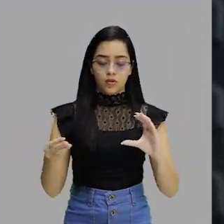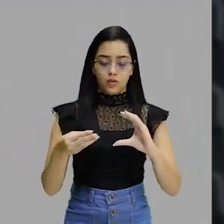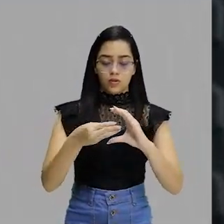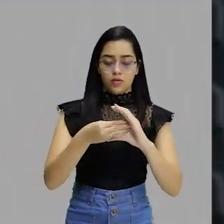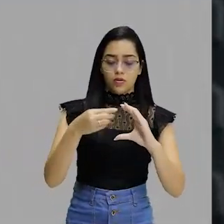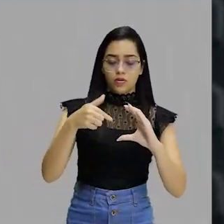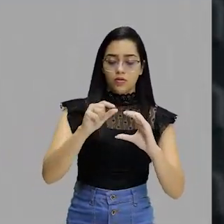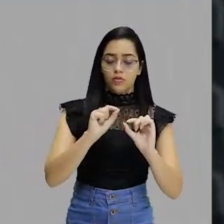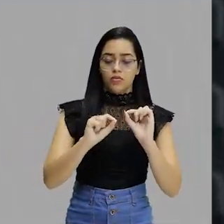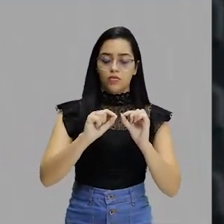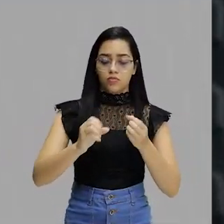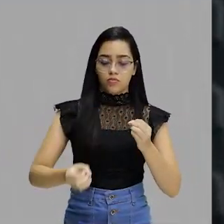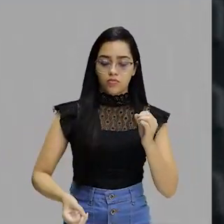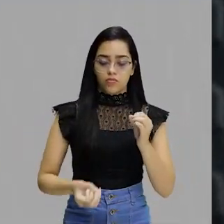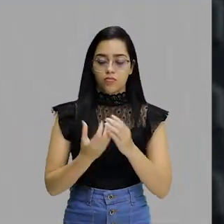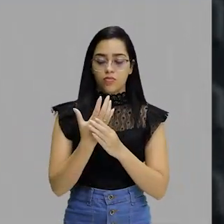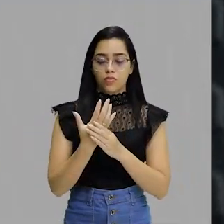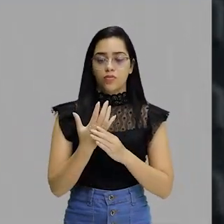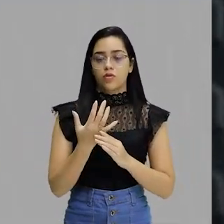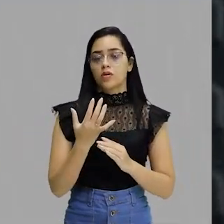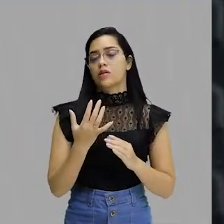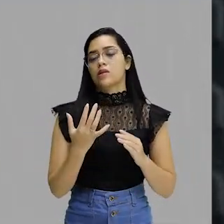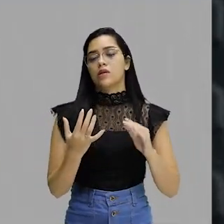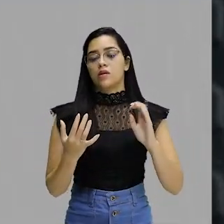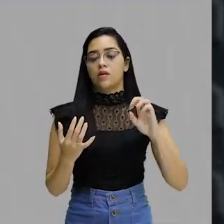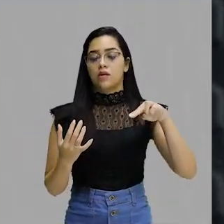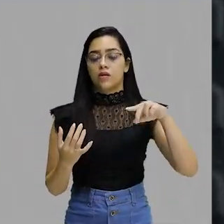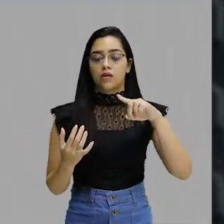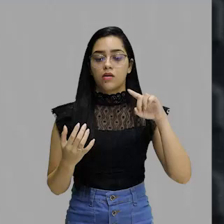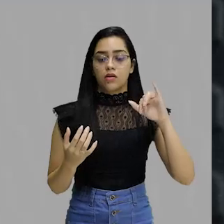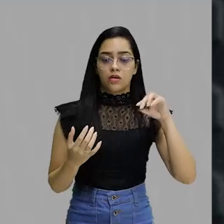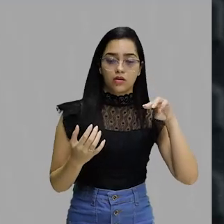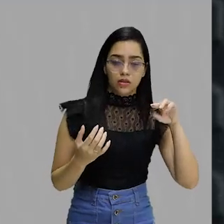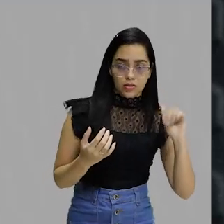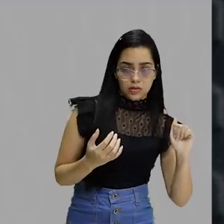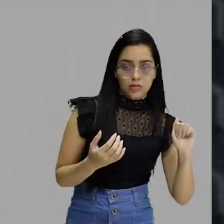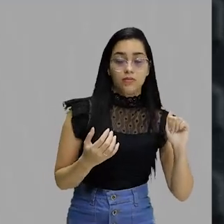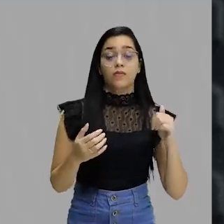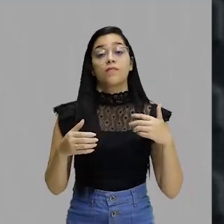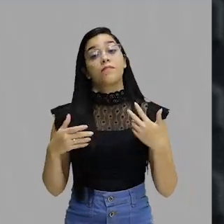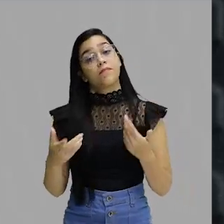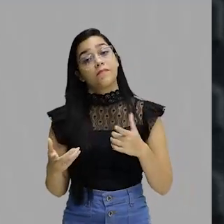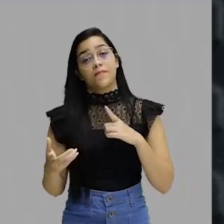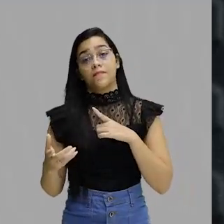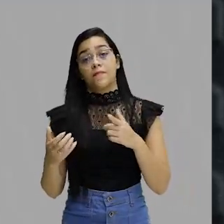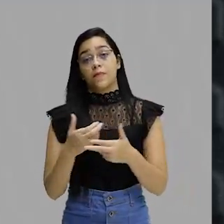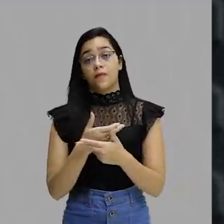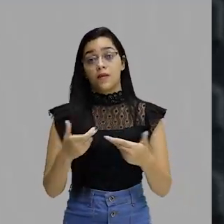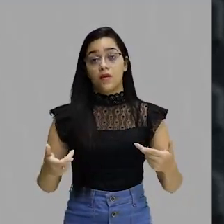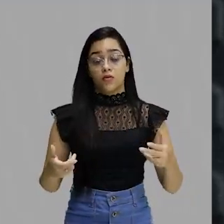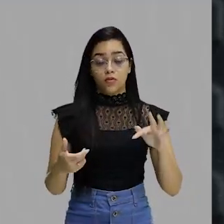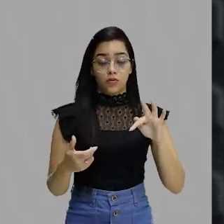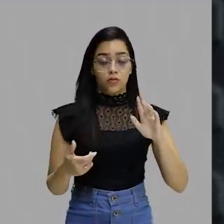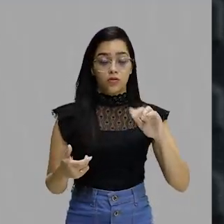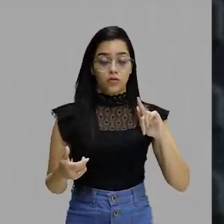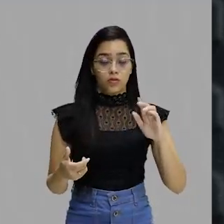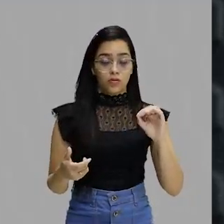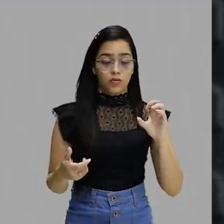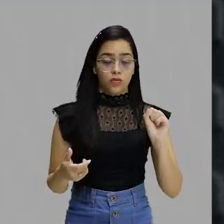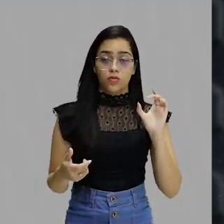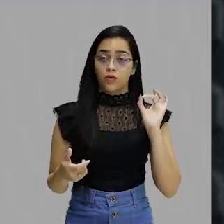que produzem enzimas digestivas para digerir a matéria orgânica. E no caso, existem muitos fungos que são